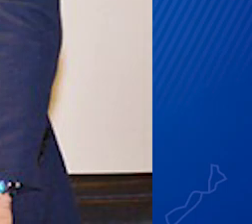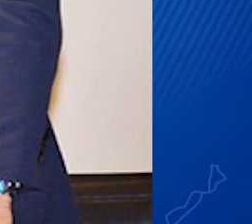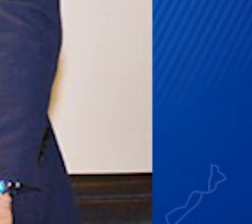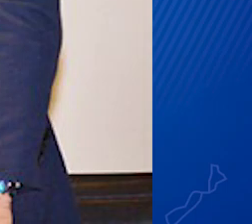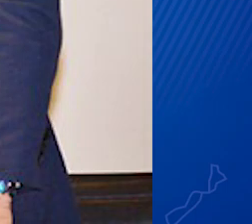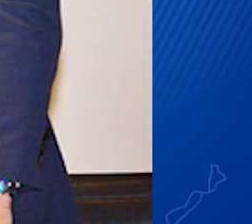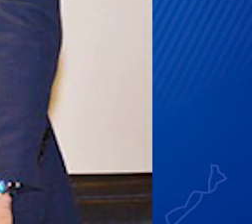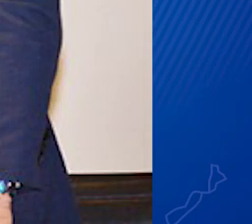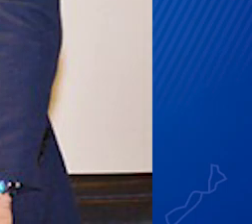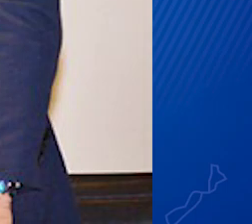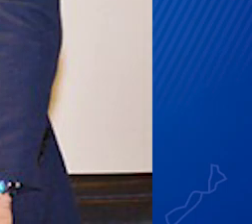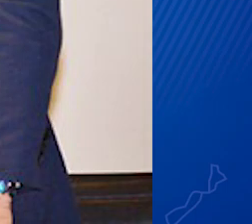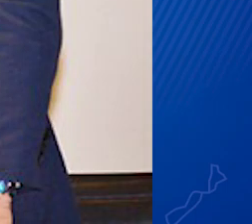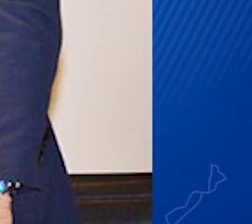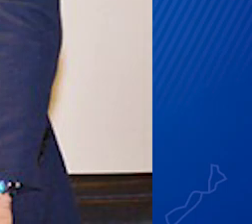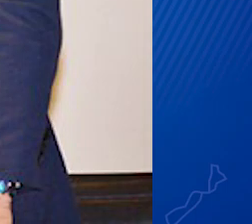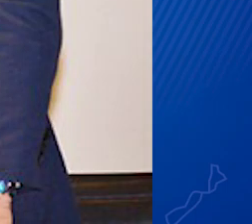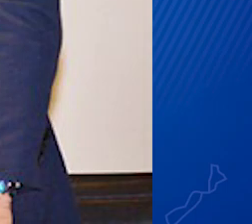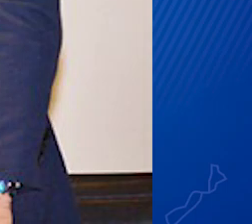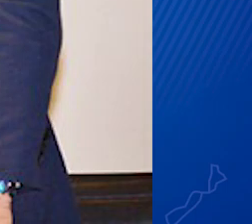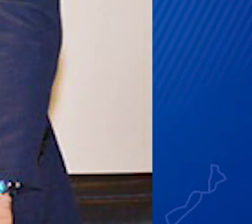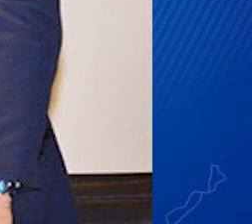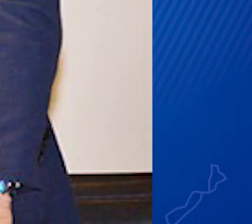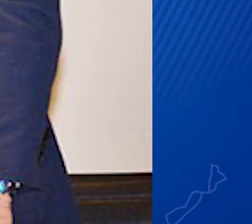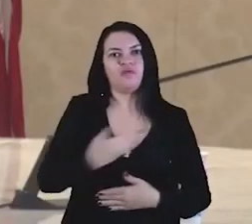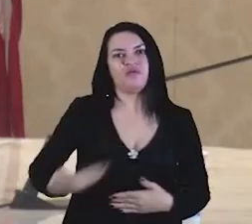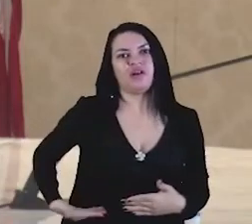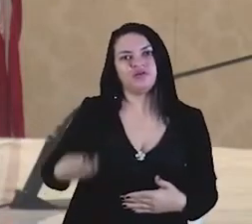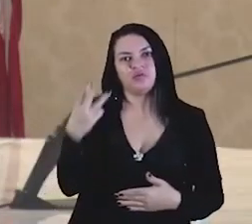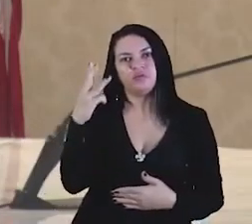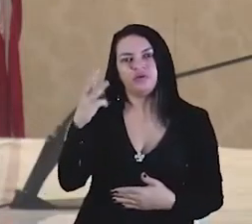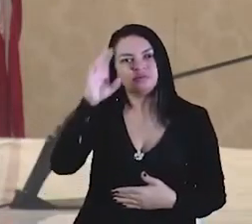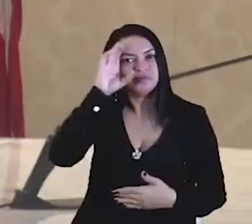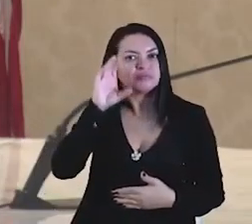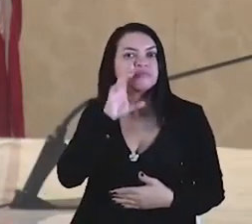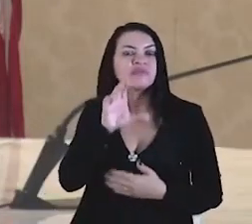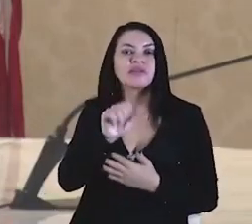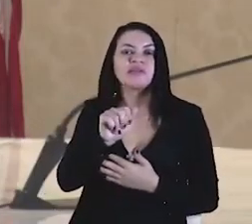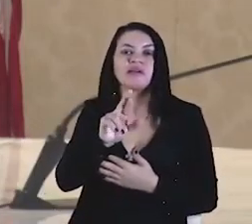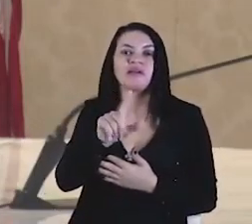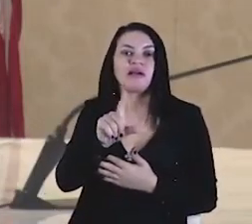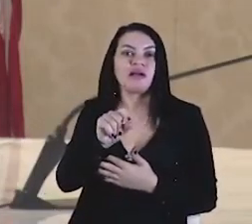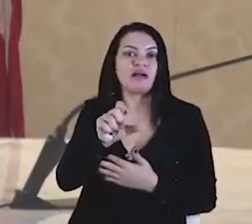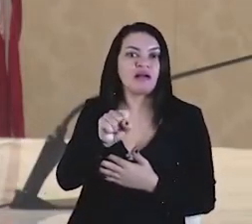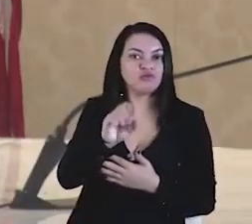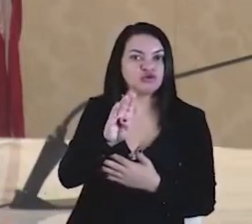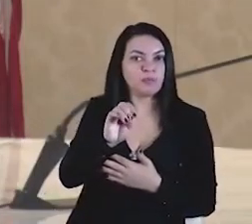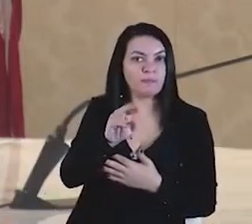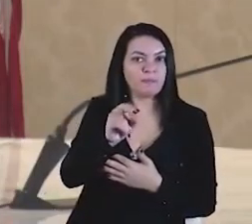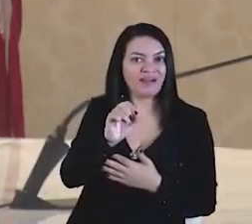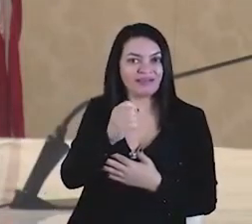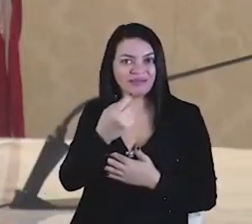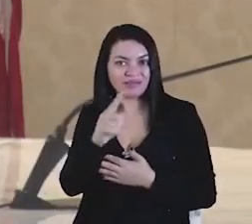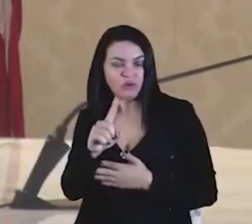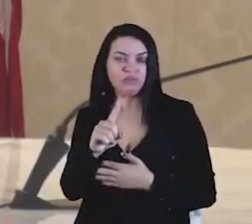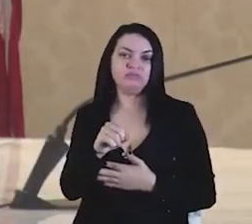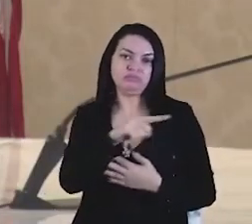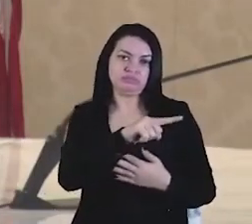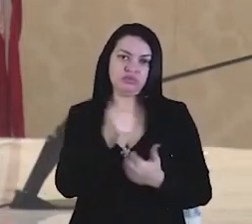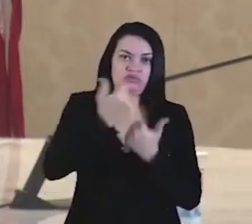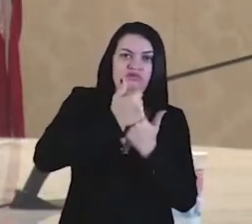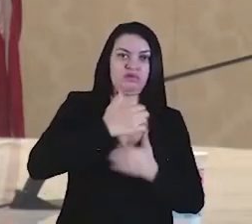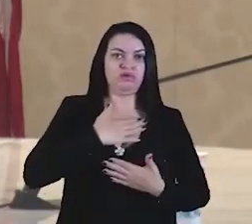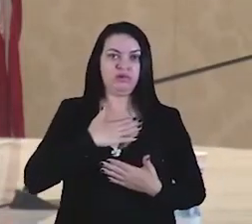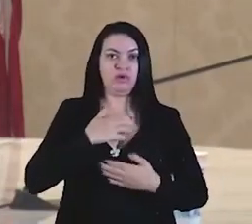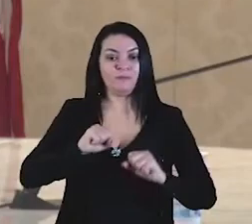Carlos Brandão para a conclusão desta segunda gestão carros Bradock assumirá do meu lugar quando eu me desincompatibilizar